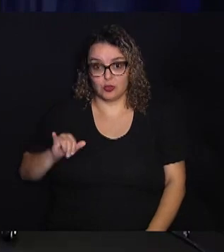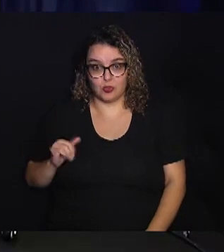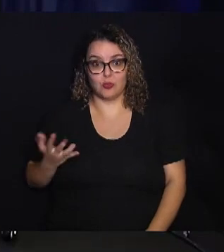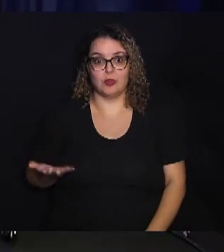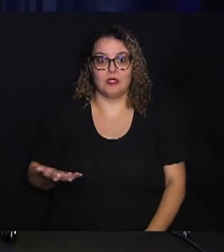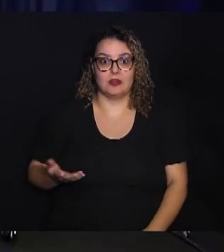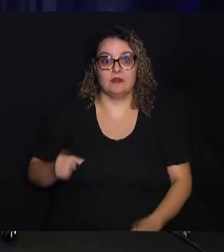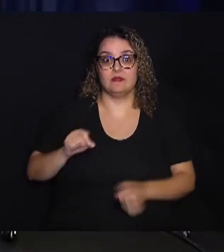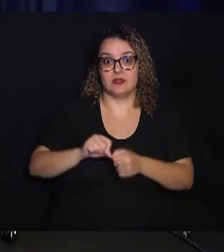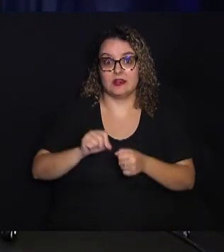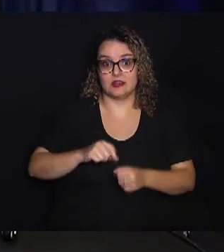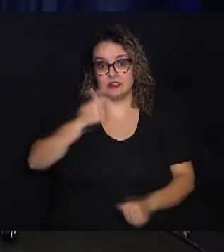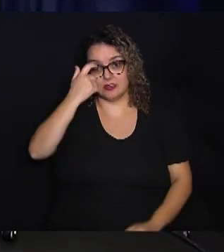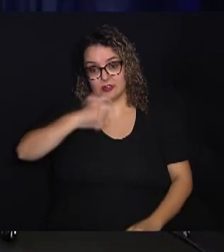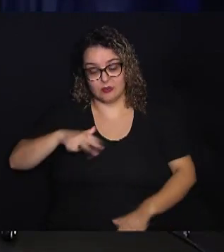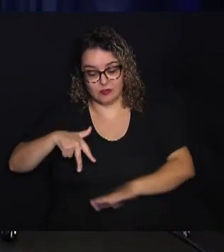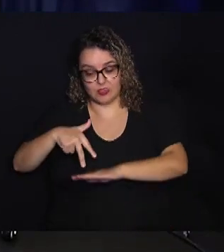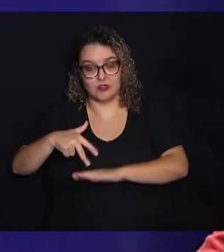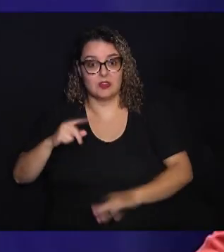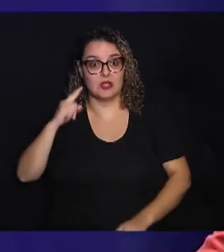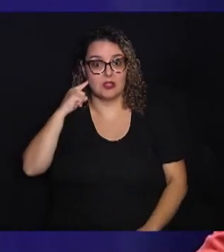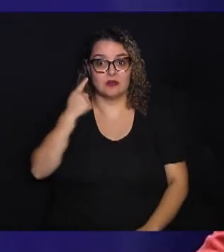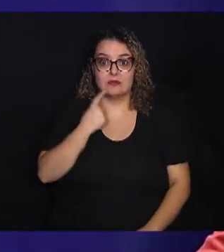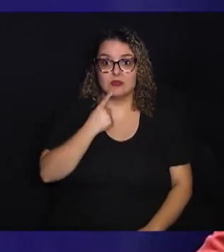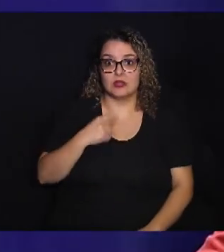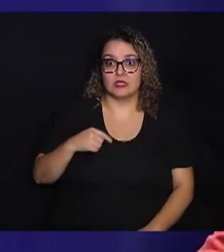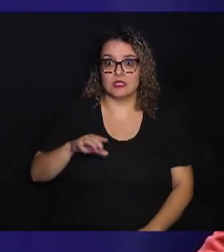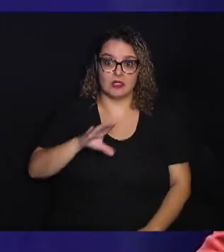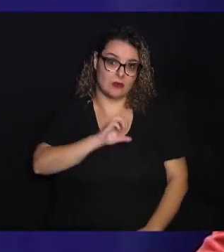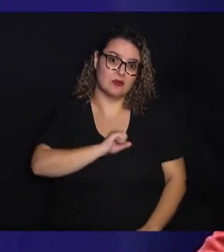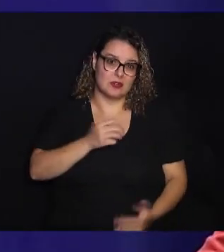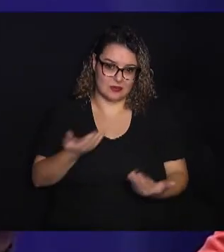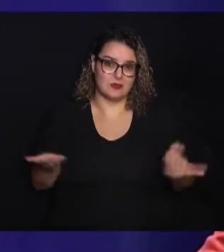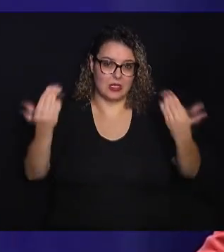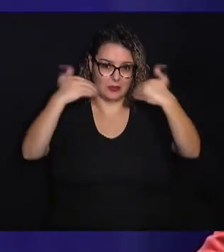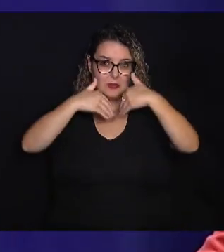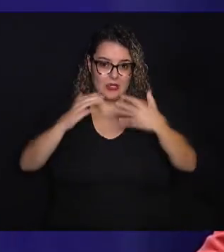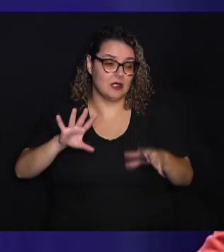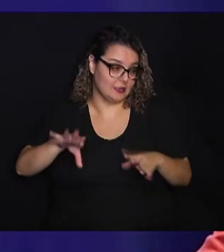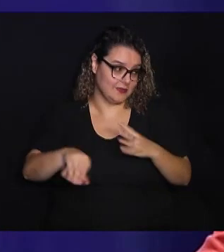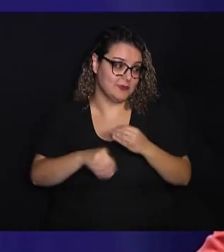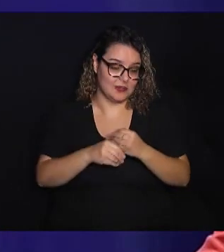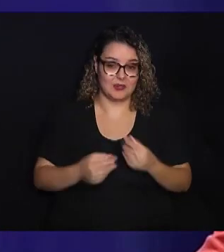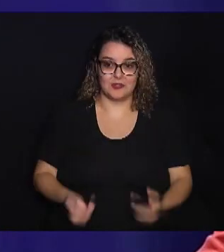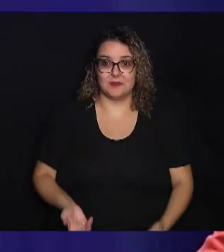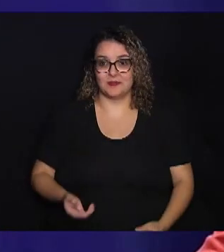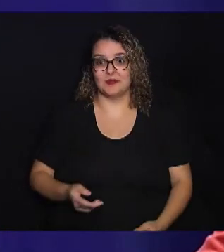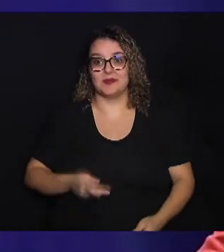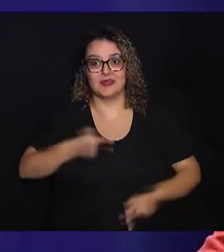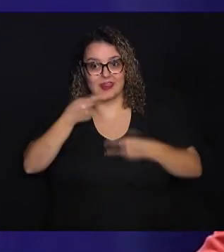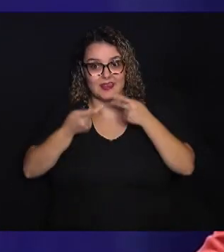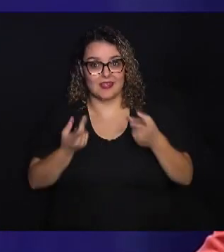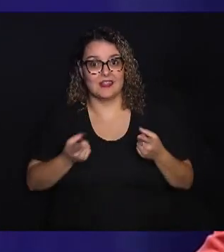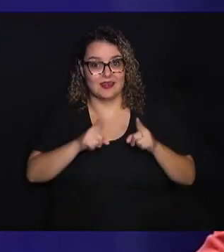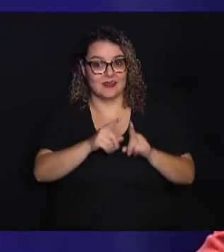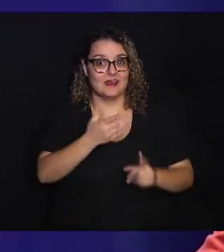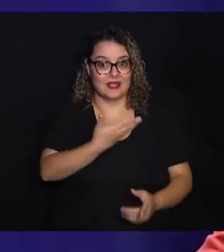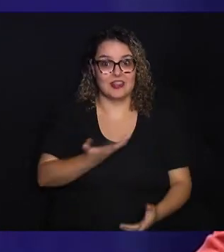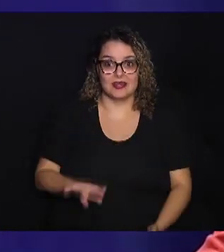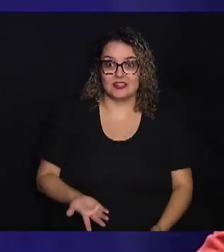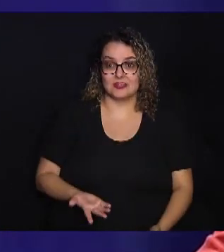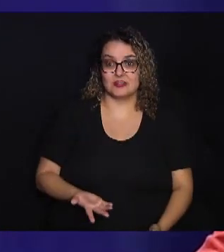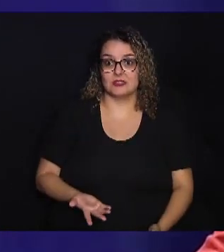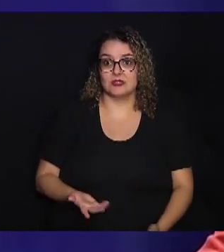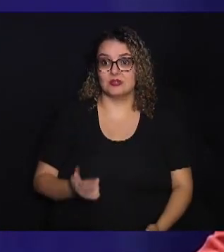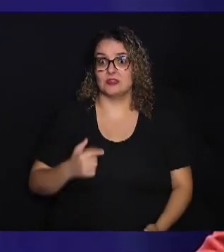balé na época, eu dançava, e eu, até complementando a perspectiva da minha colega aqui, nós